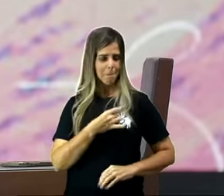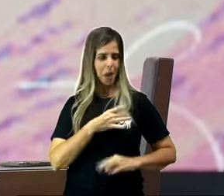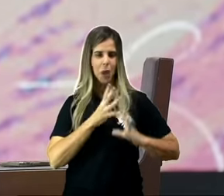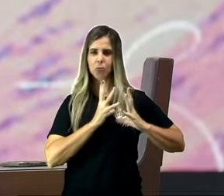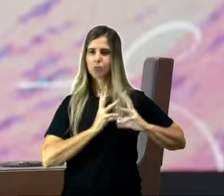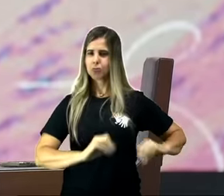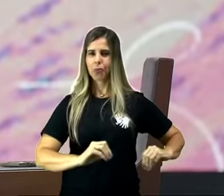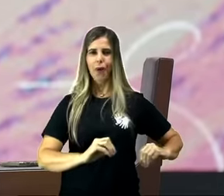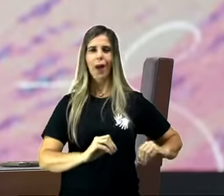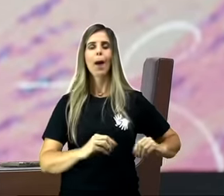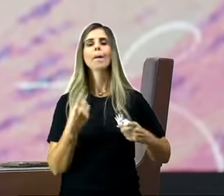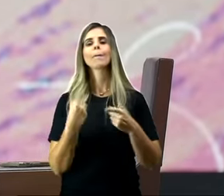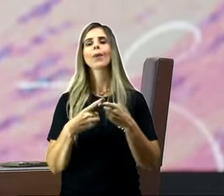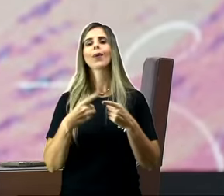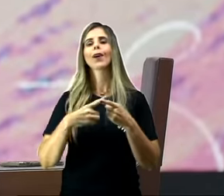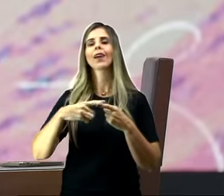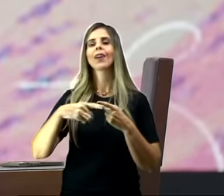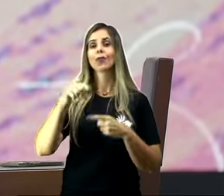porque a luz chegou.